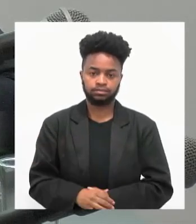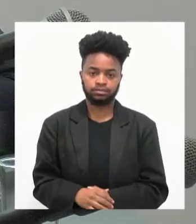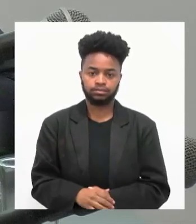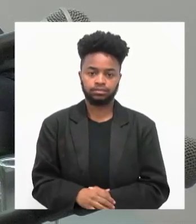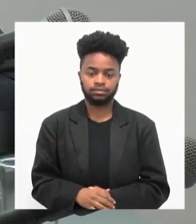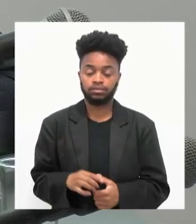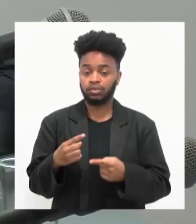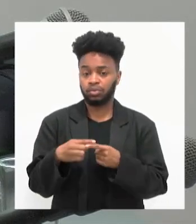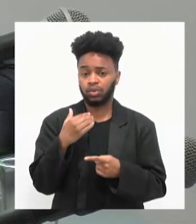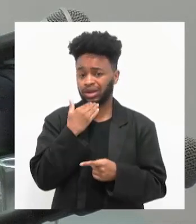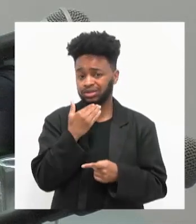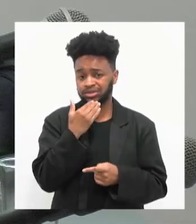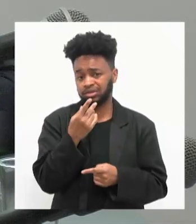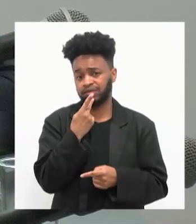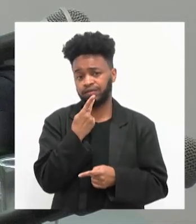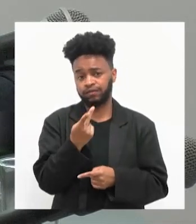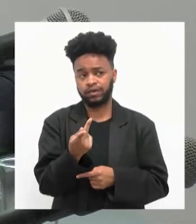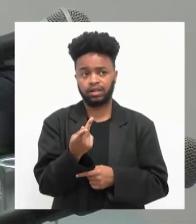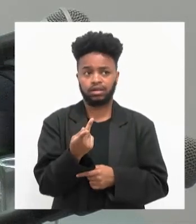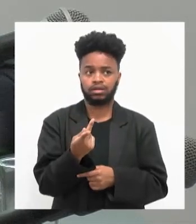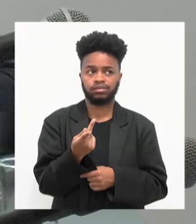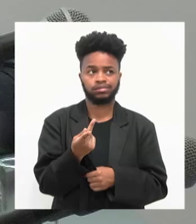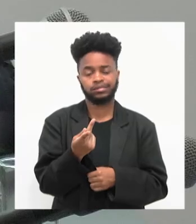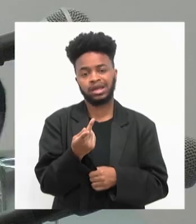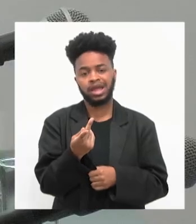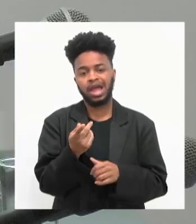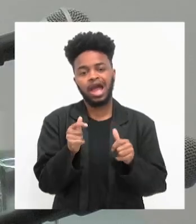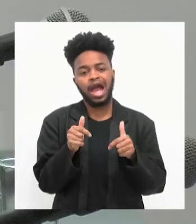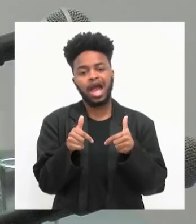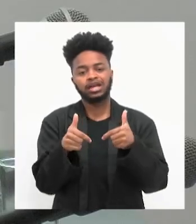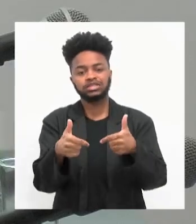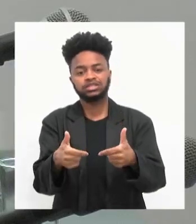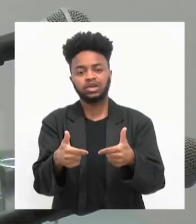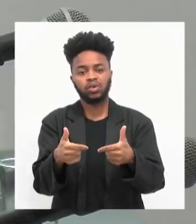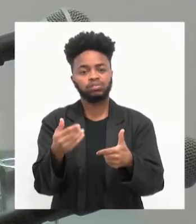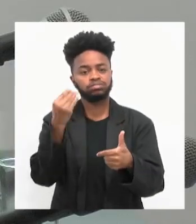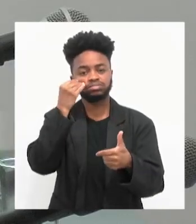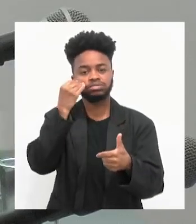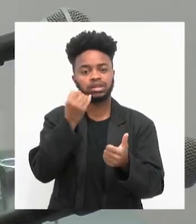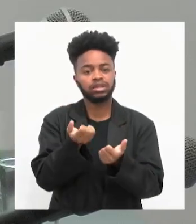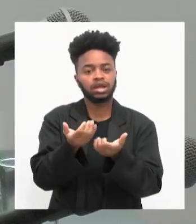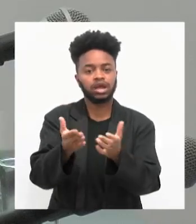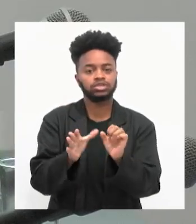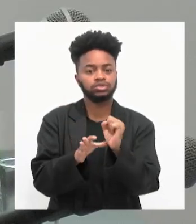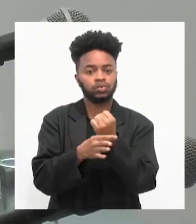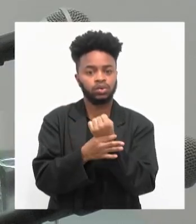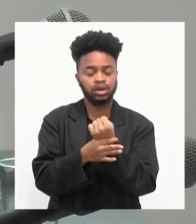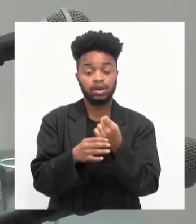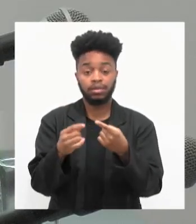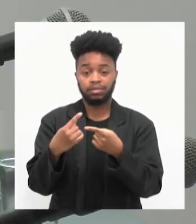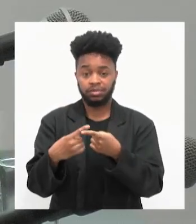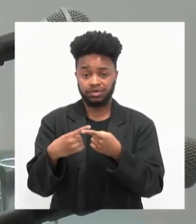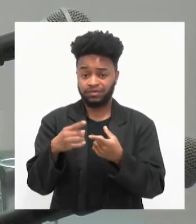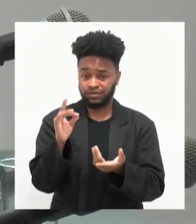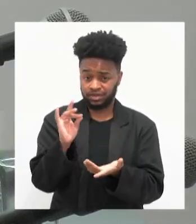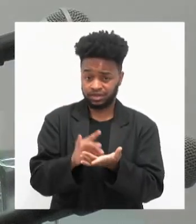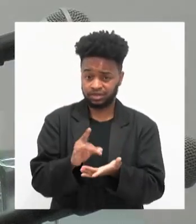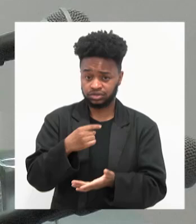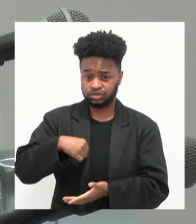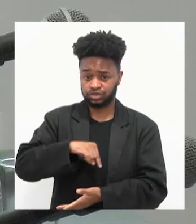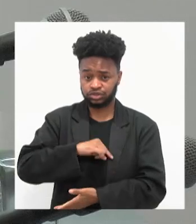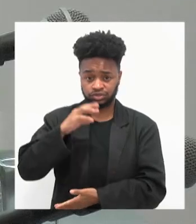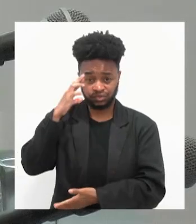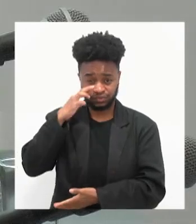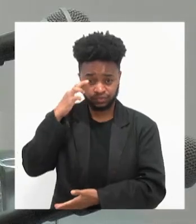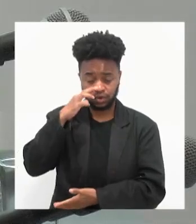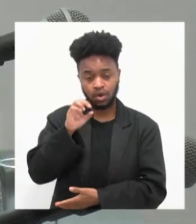Não adianta vir com essa narrativa que são operações de segurança, porque a operação que a gente tem fiscalizado na